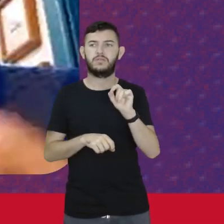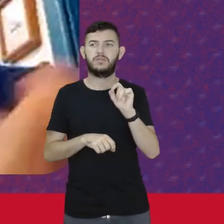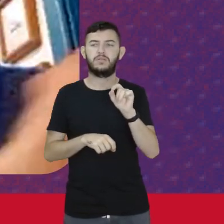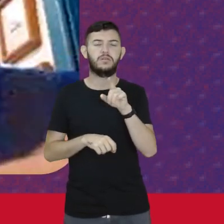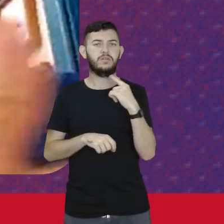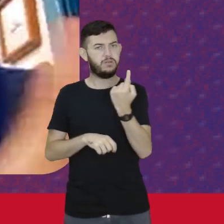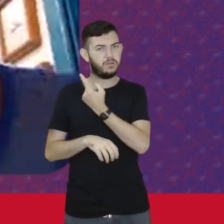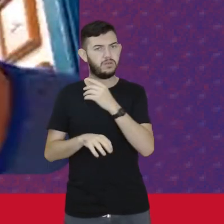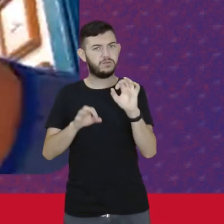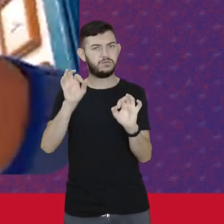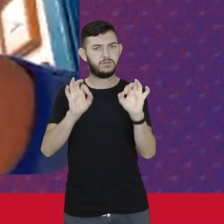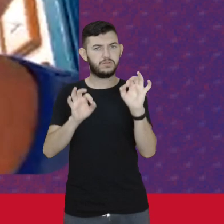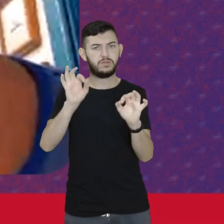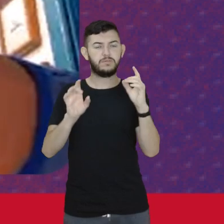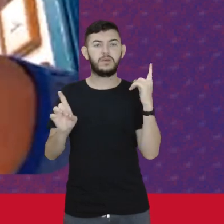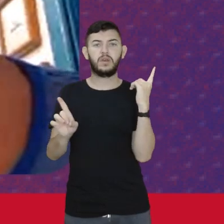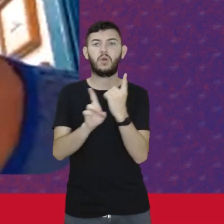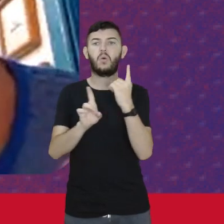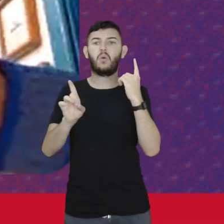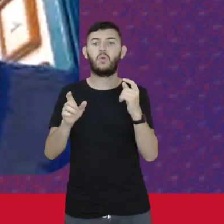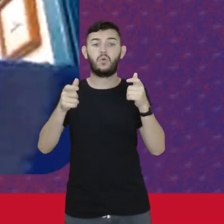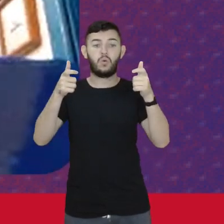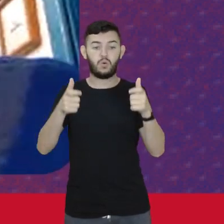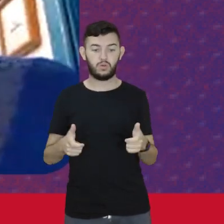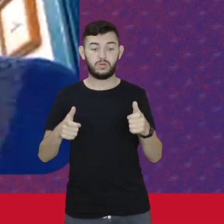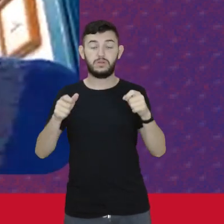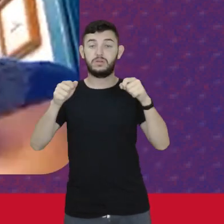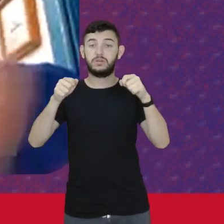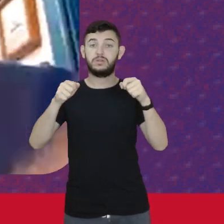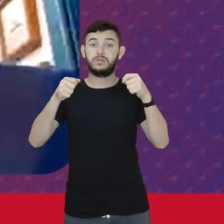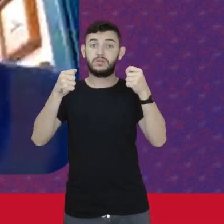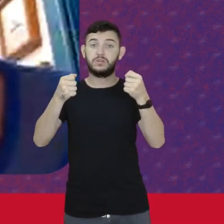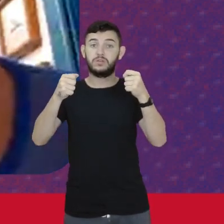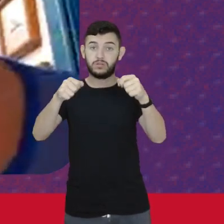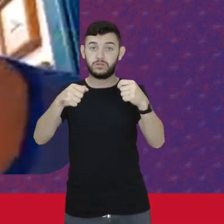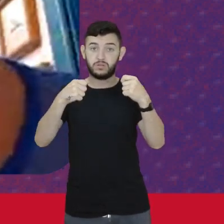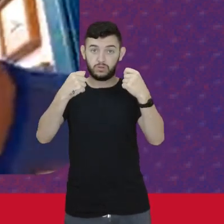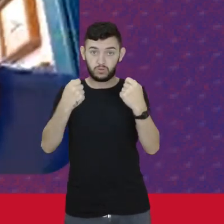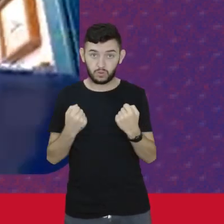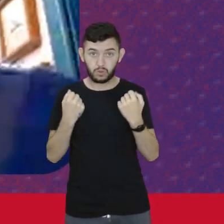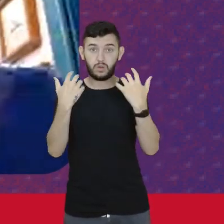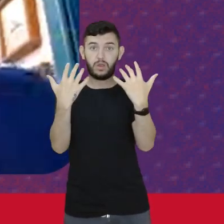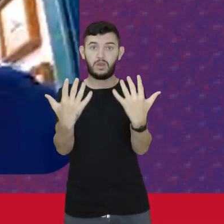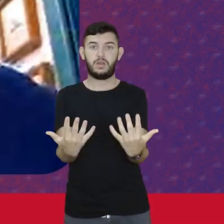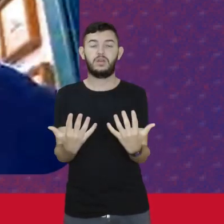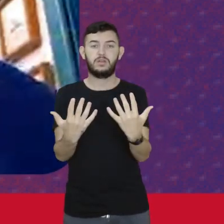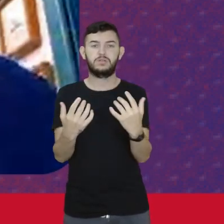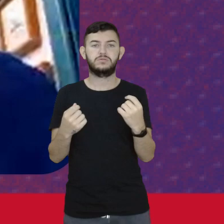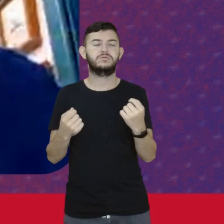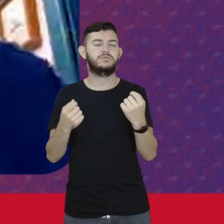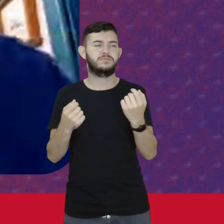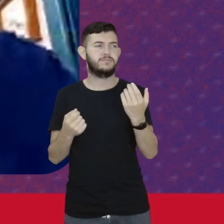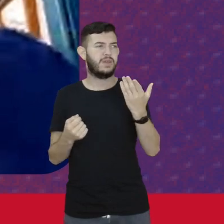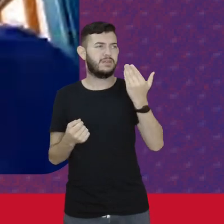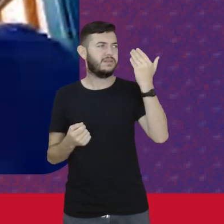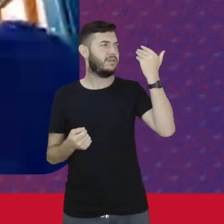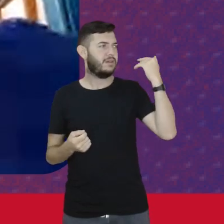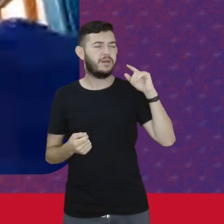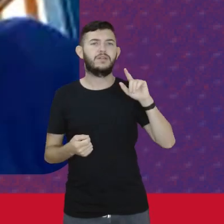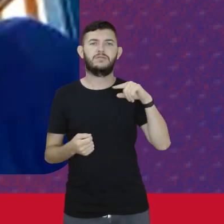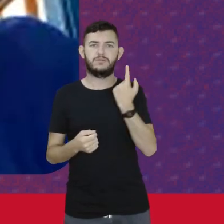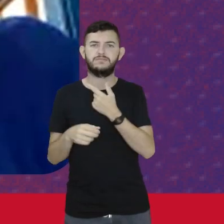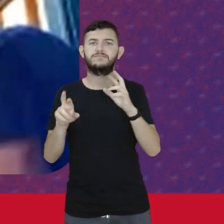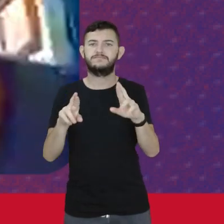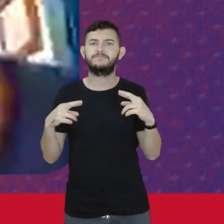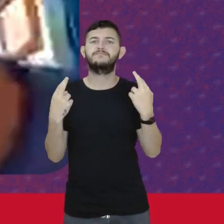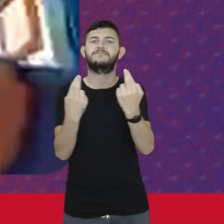encontros aqui no auditório do Tuquinha, antigamente,